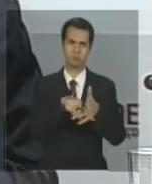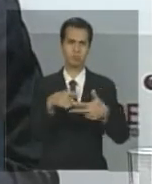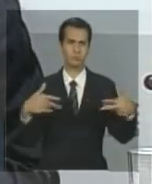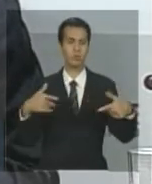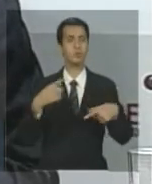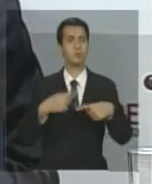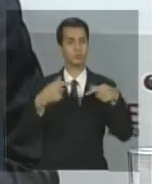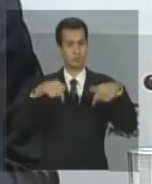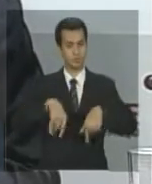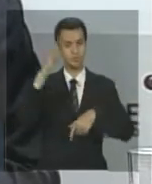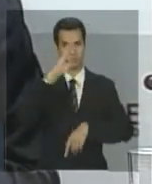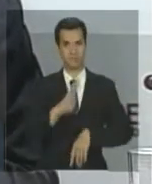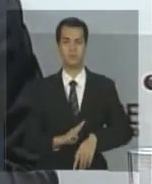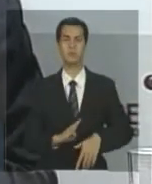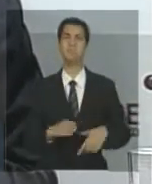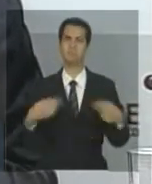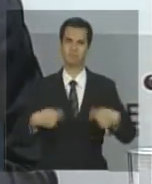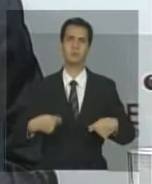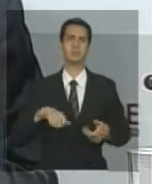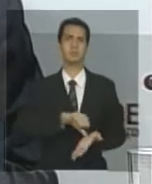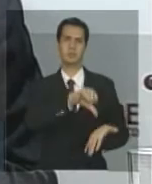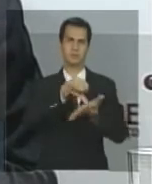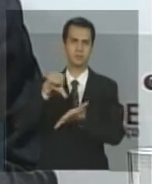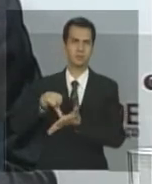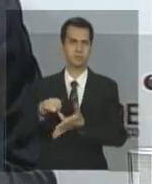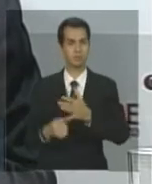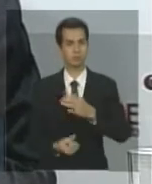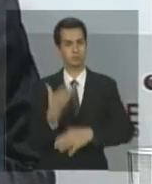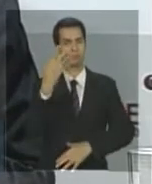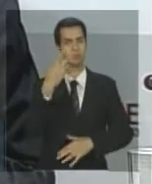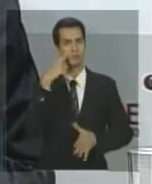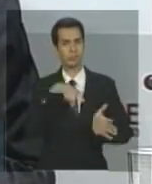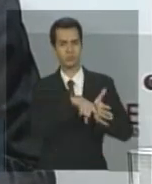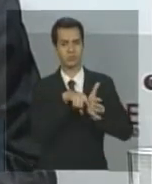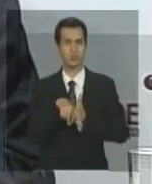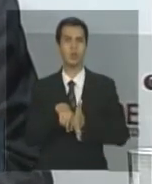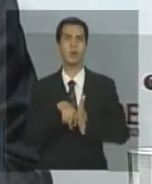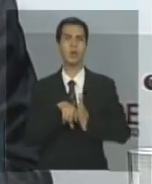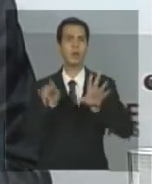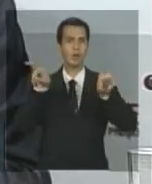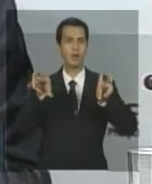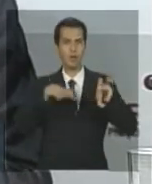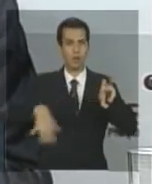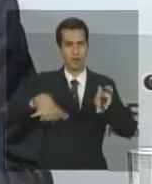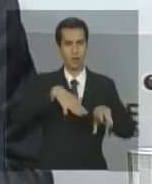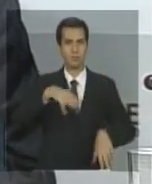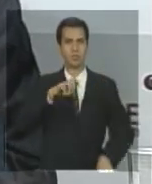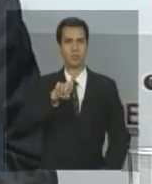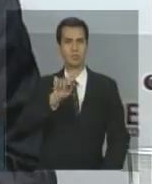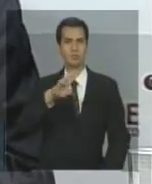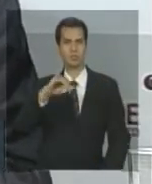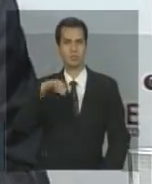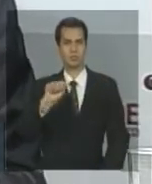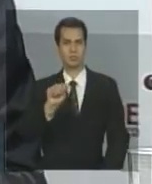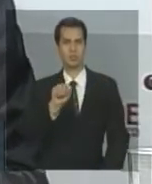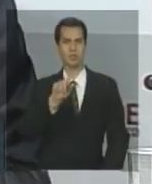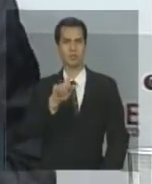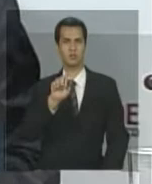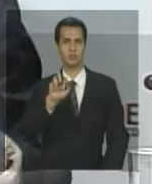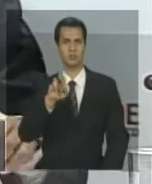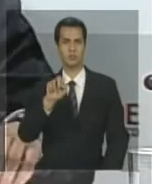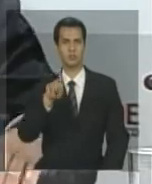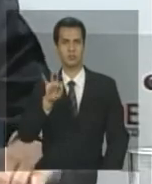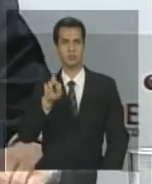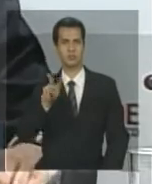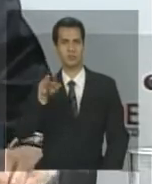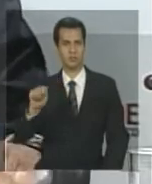estudem novas técnicas da chamada medicina regenerativa, que você pode aproveitar melhor os órgãos e reduzir a